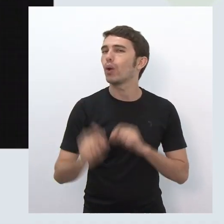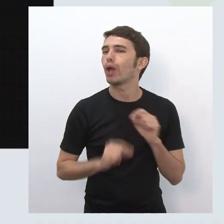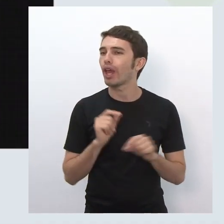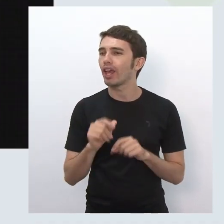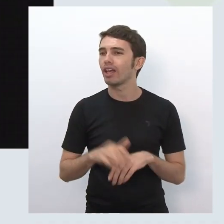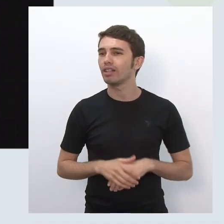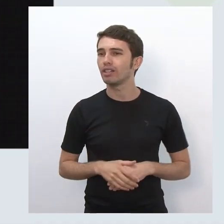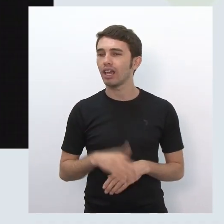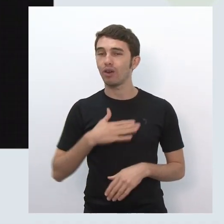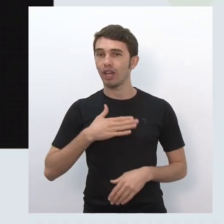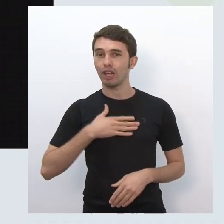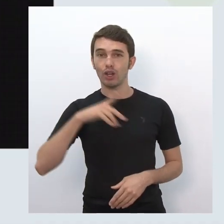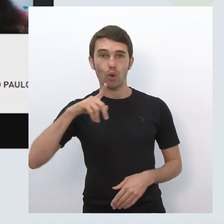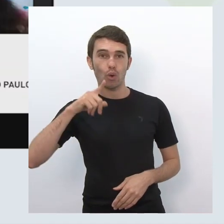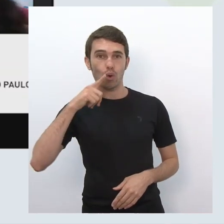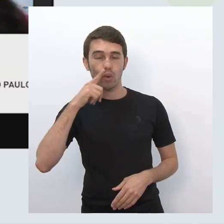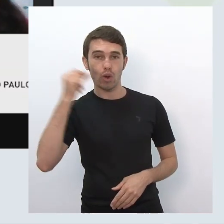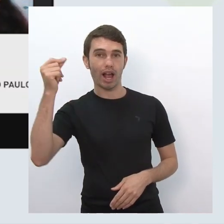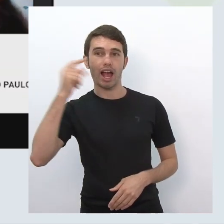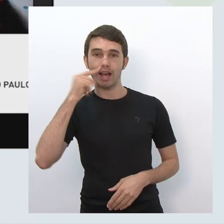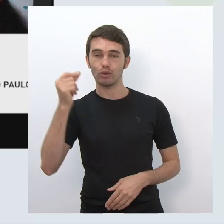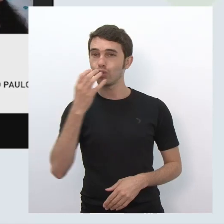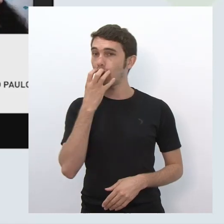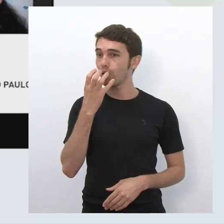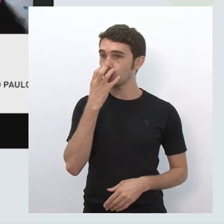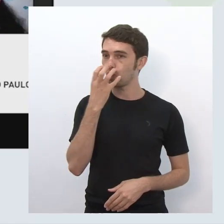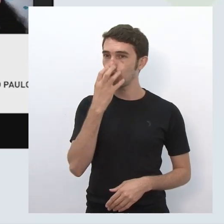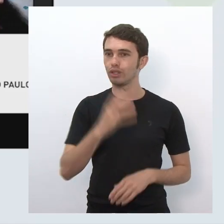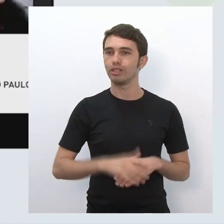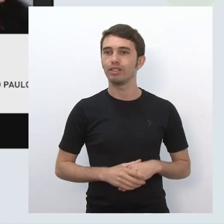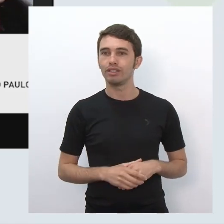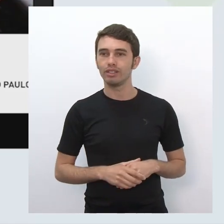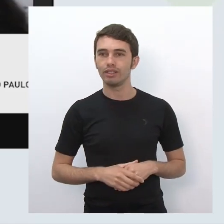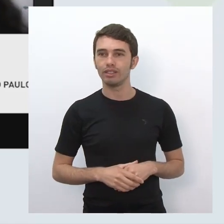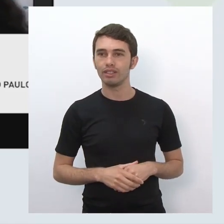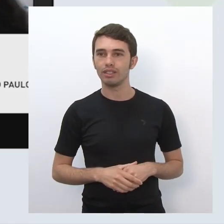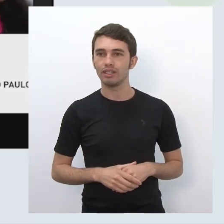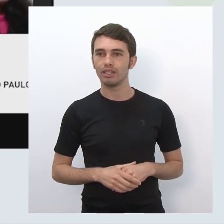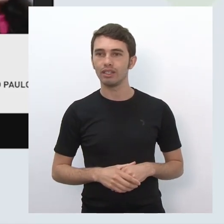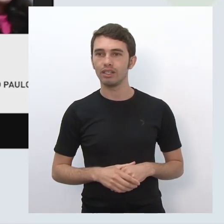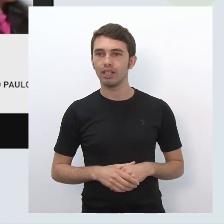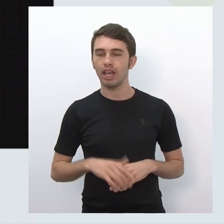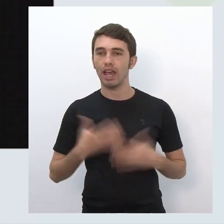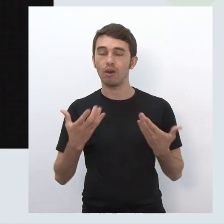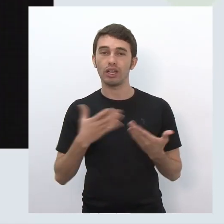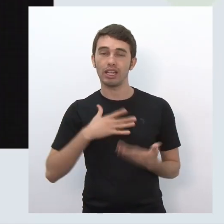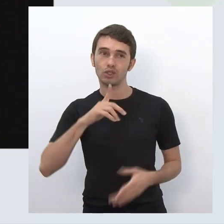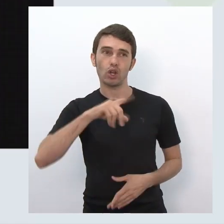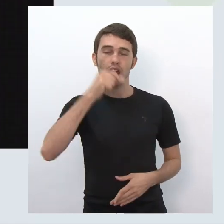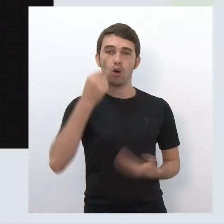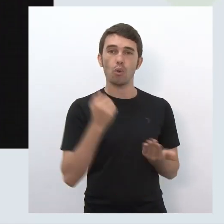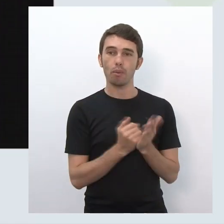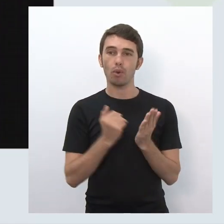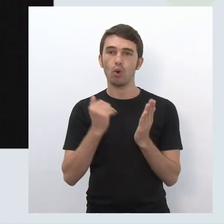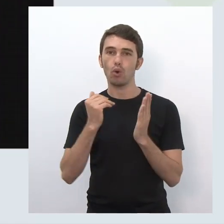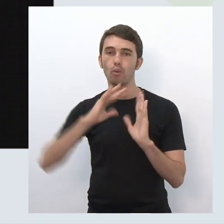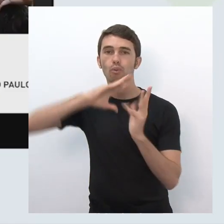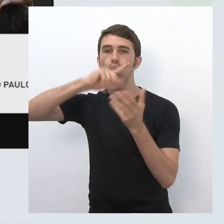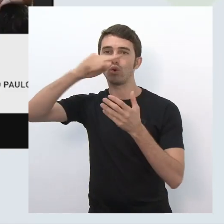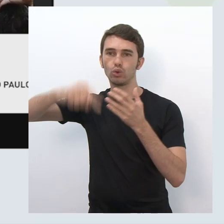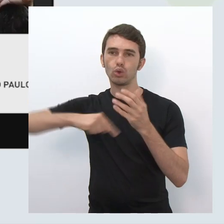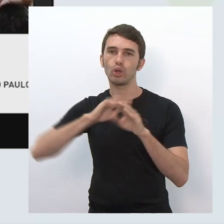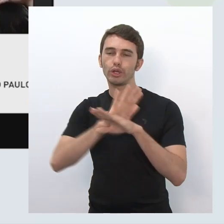ter um gato e um cachorro. Eu também sei. Uma escolha só pra mim, mas pro mundo. Nem todo mundo quer a mesma